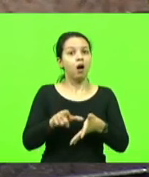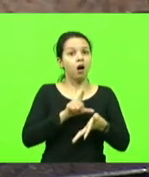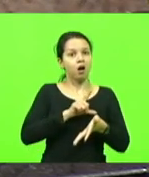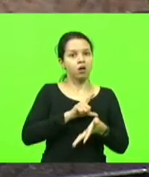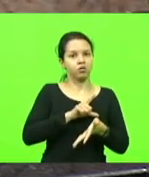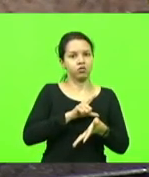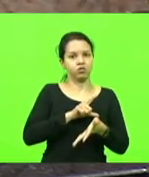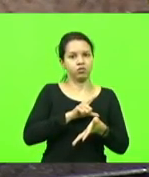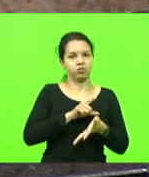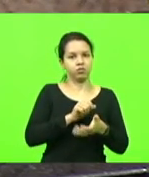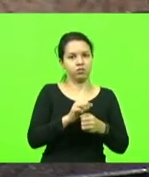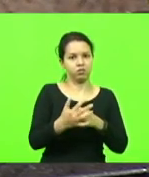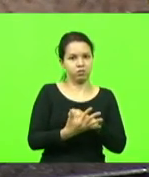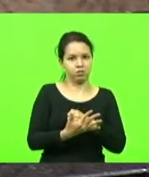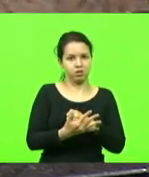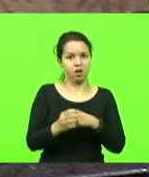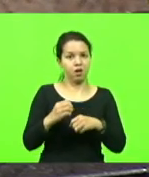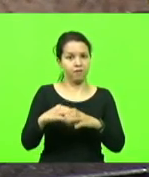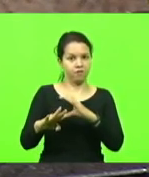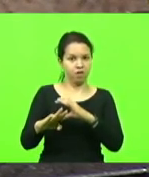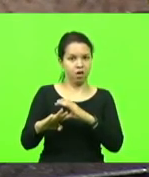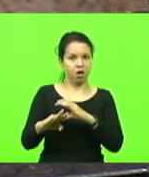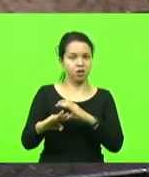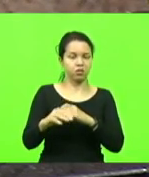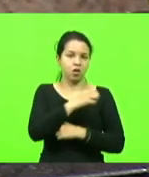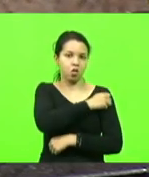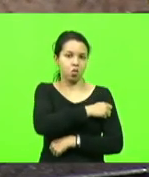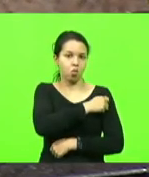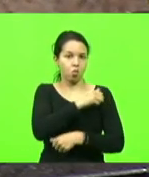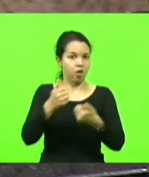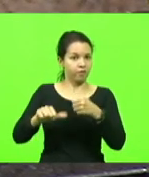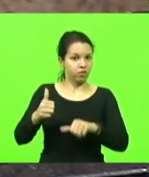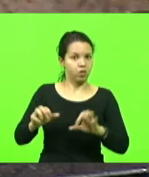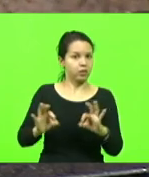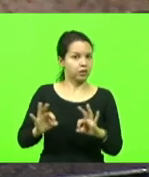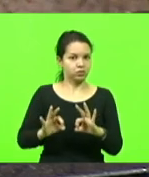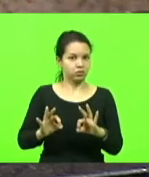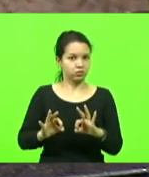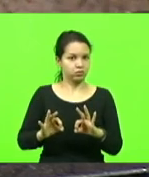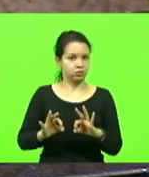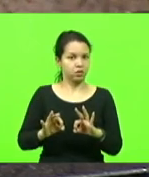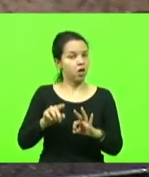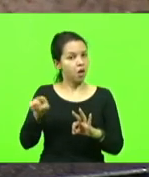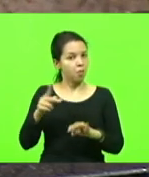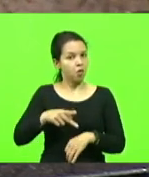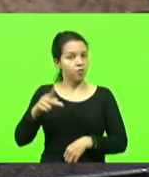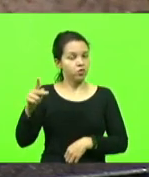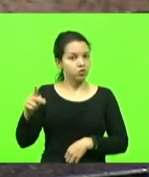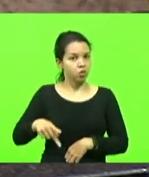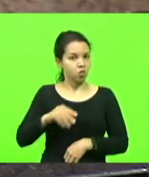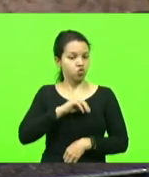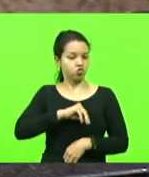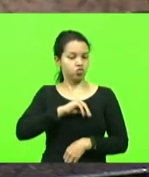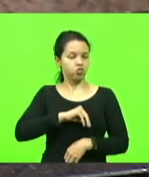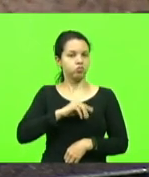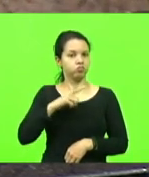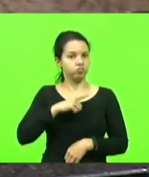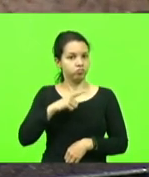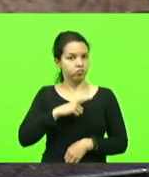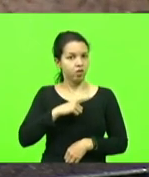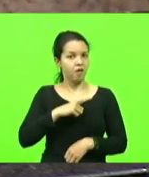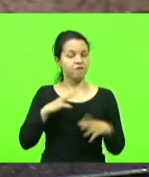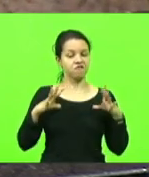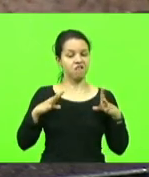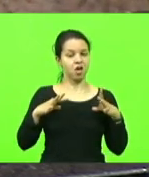revisões. Então, os professores bonitão, né, ganhando seu dinheirinho, estão de férias, faz 2 anos. Vai fazer 2 anos ano que vem,